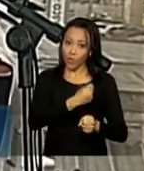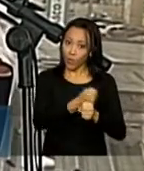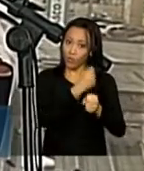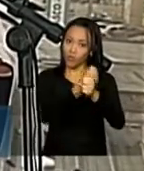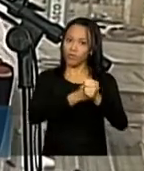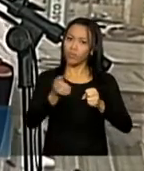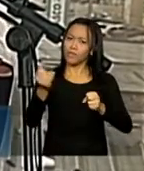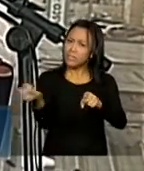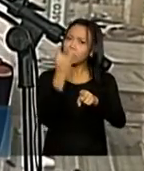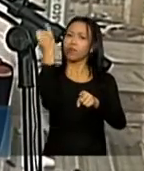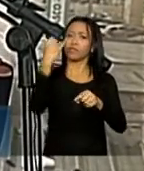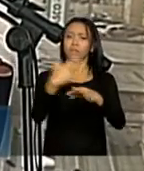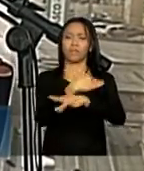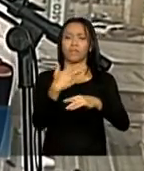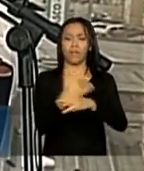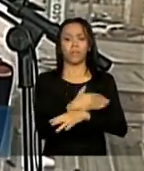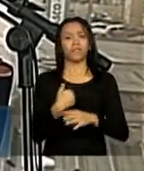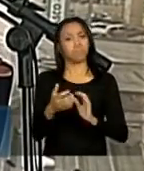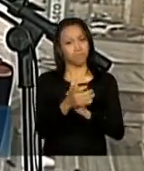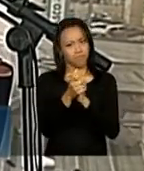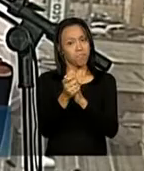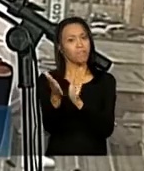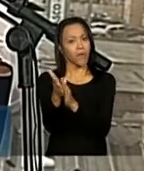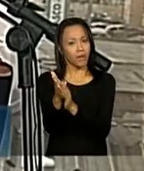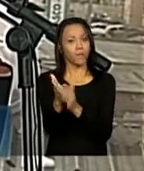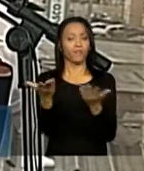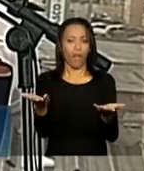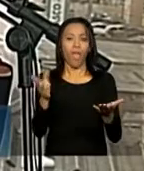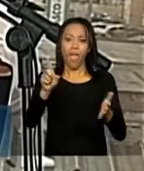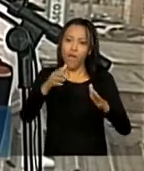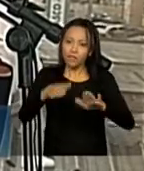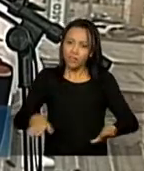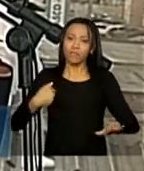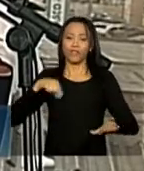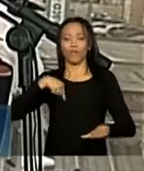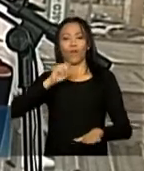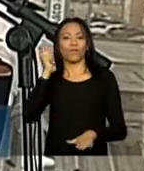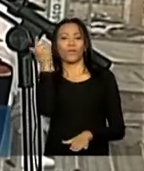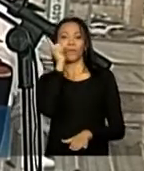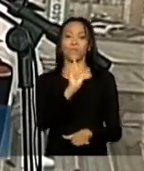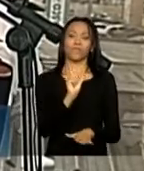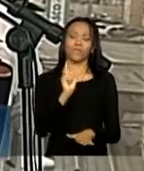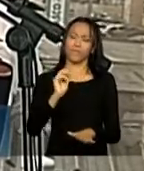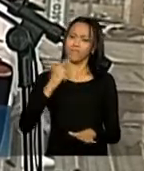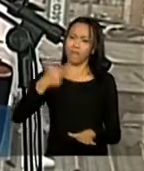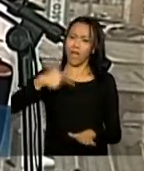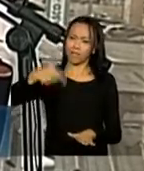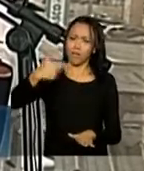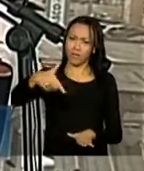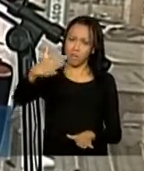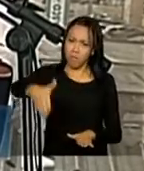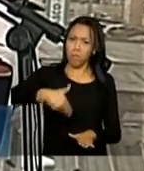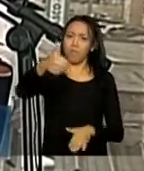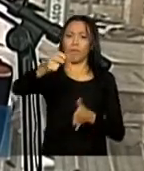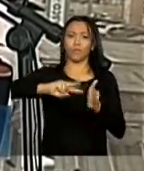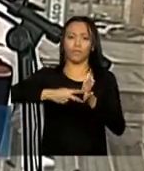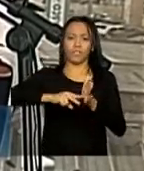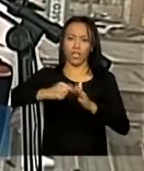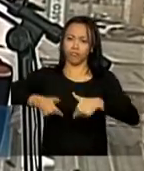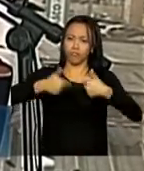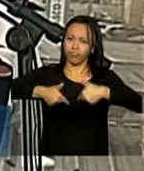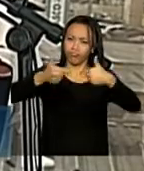cidade. Parabéns a vocês, eu acho que é assim que a gente ganha e faz cada vez mais um sindicalismo combativo,